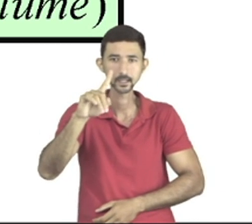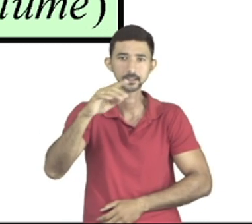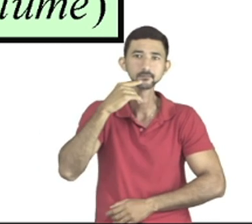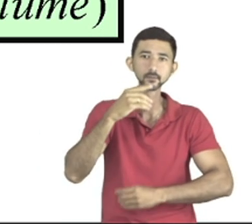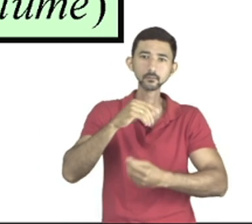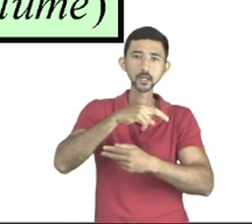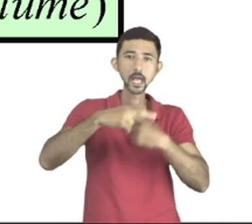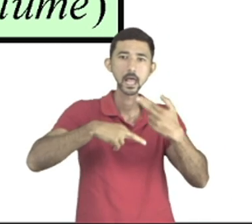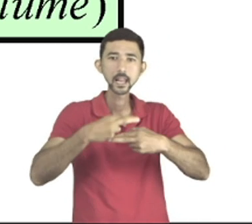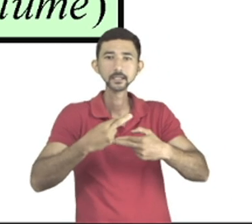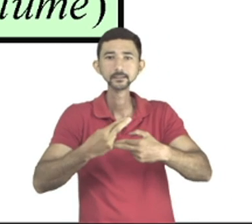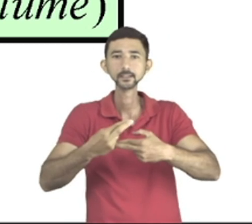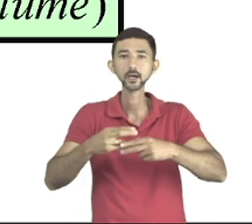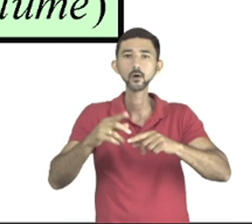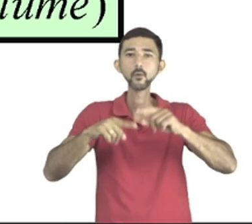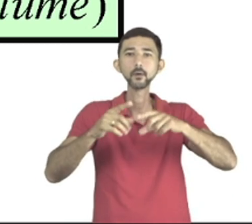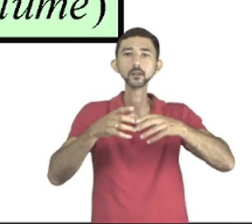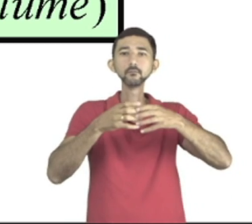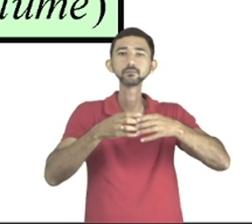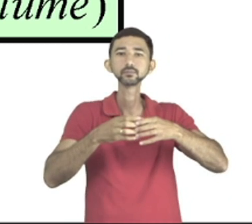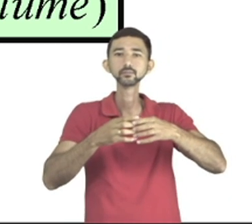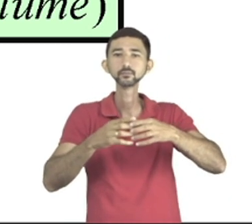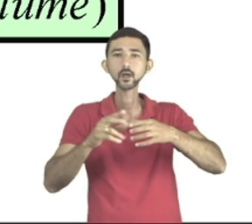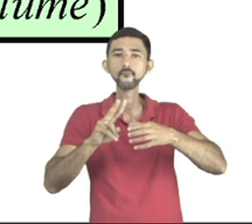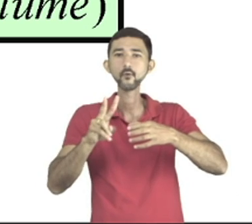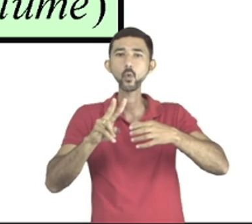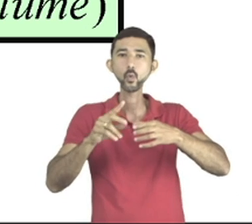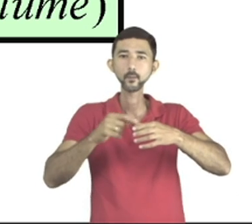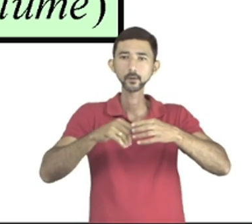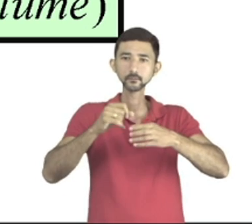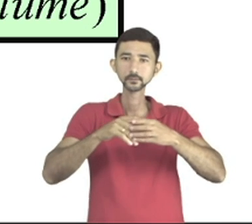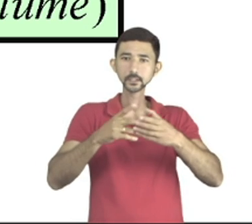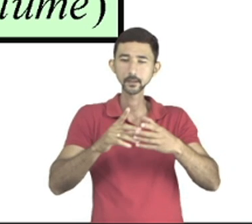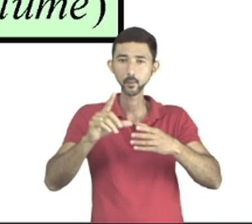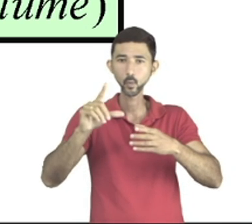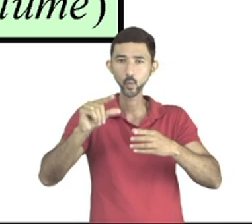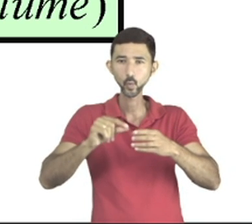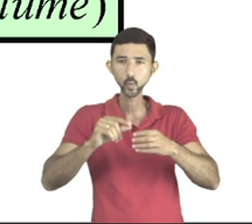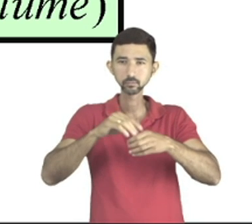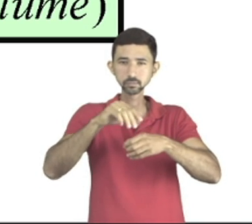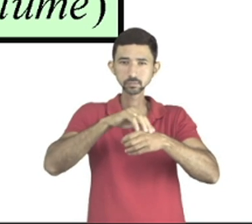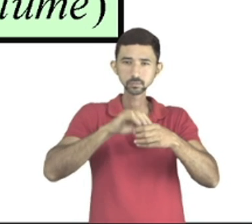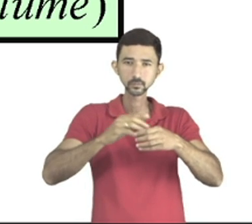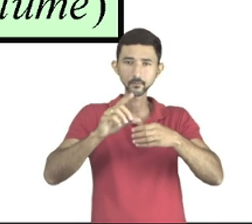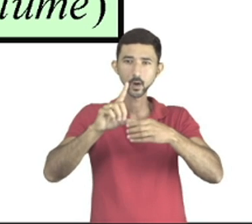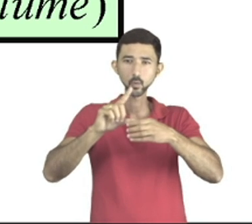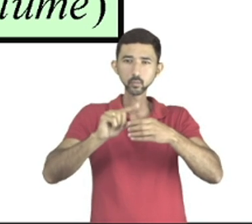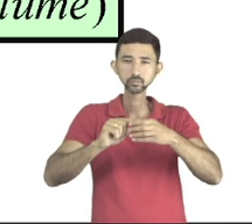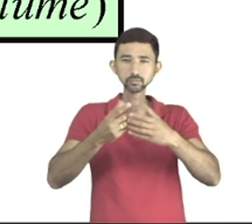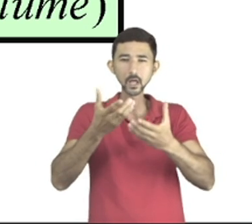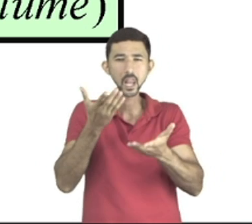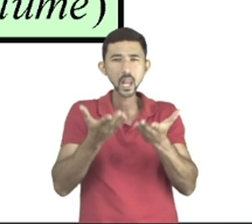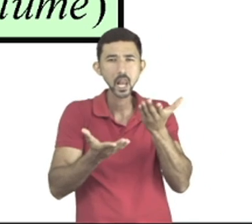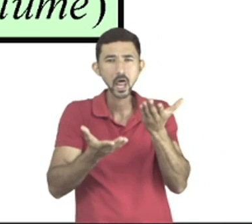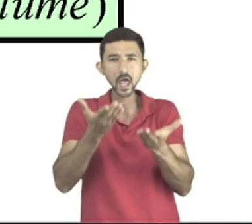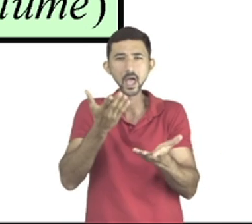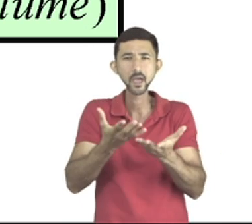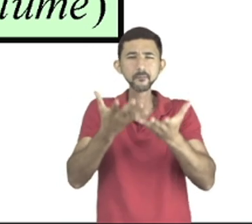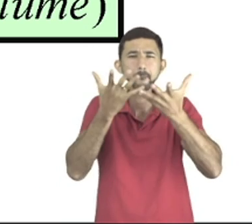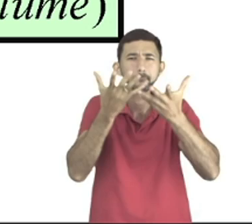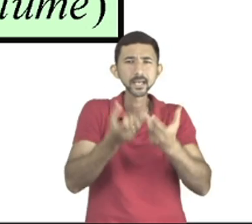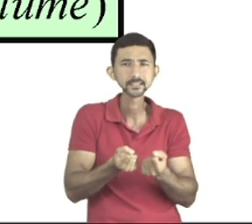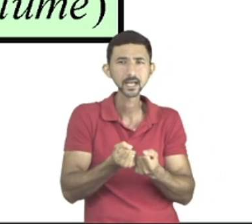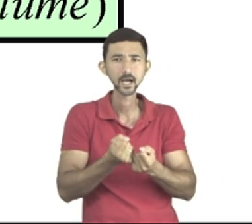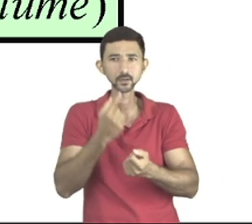entre massa e volume, aquela coisa que eu falei da porosidade. Quanto menos porosidade, mais densa ela vai ser. De novo, aquele